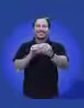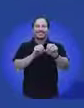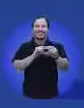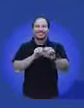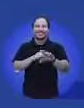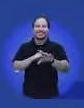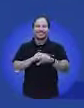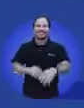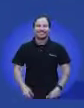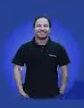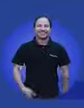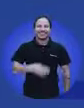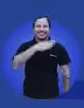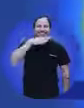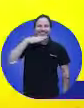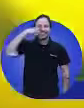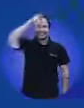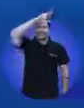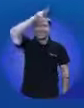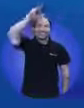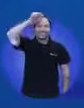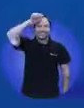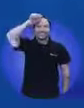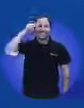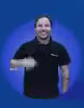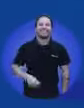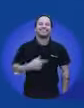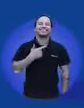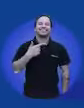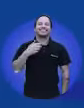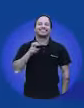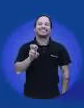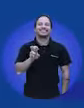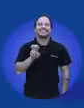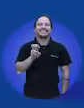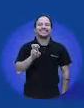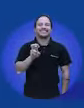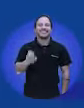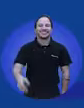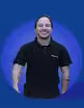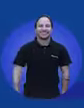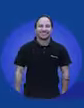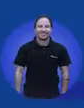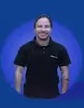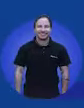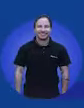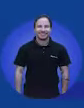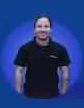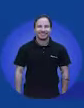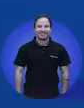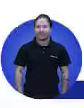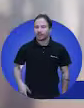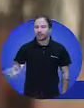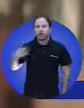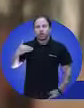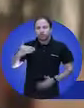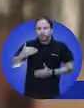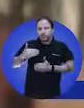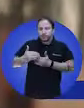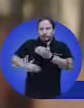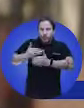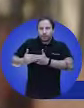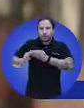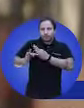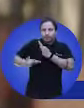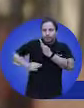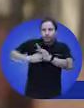da educação, Béia Prefeita 25! Com o avanço